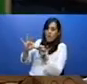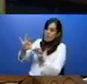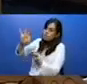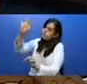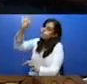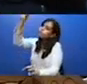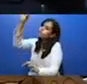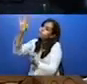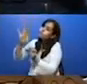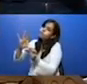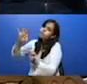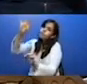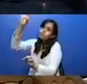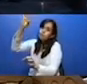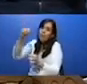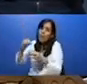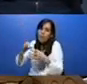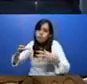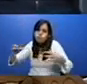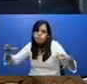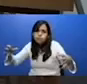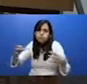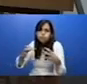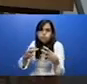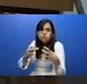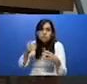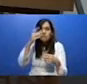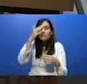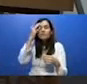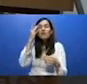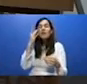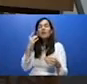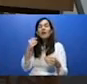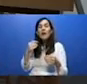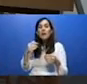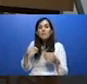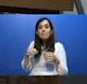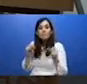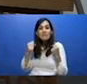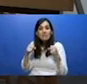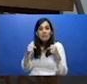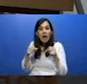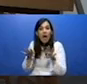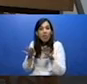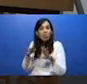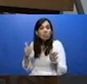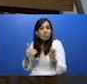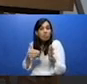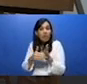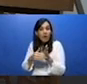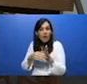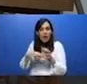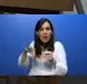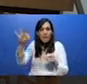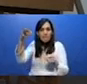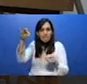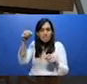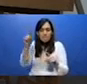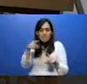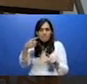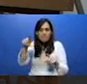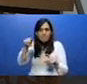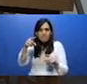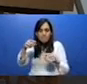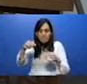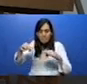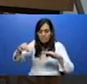feito com muito cuidado, eles usam até, muitas vezes, pincéis para conseguir tirar esses restos